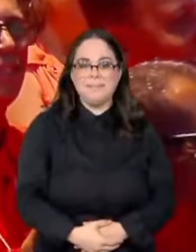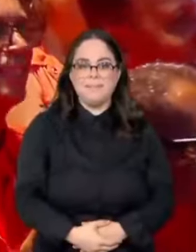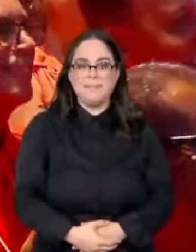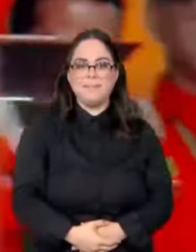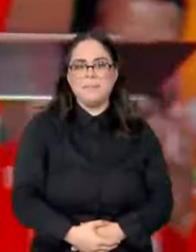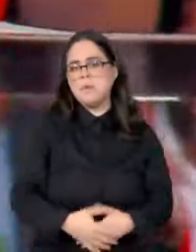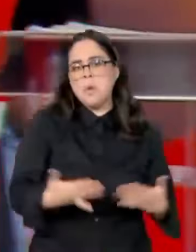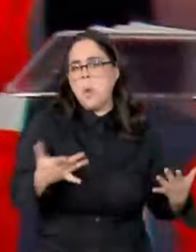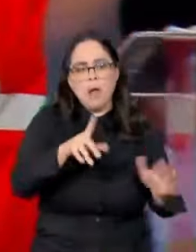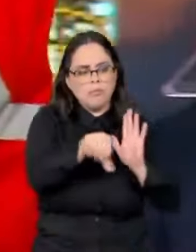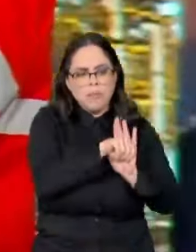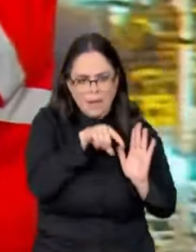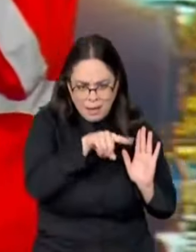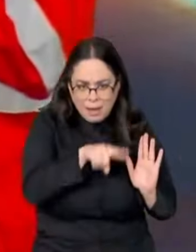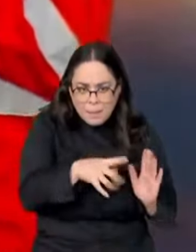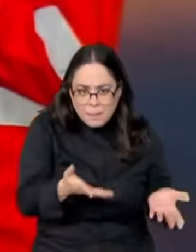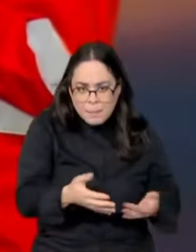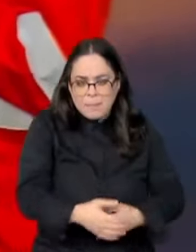Qual é o crime?